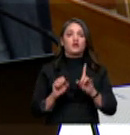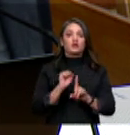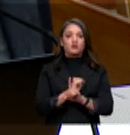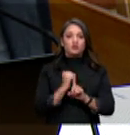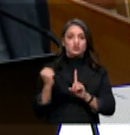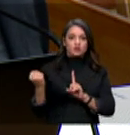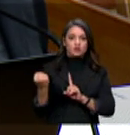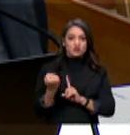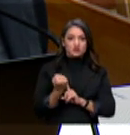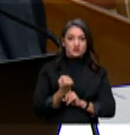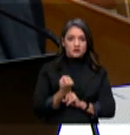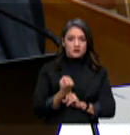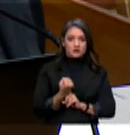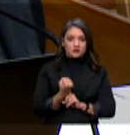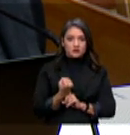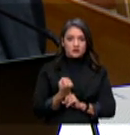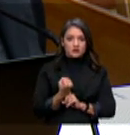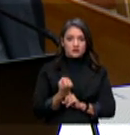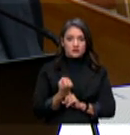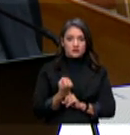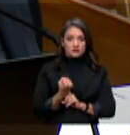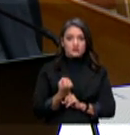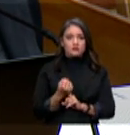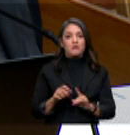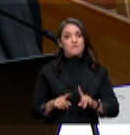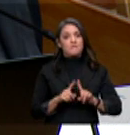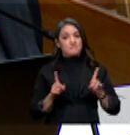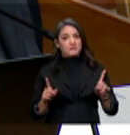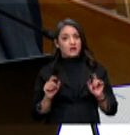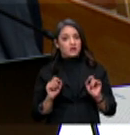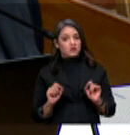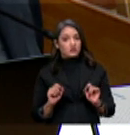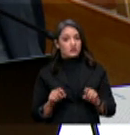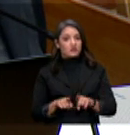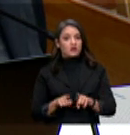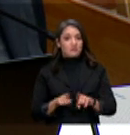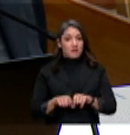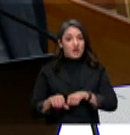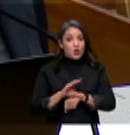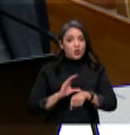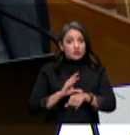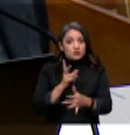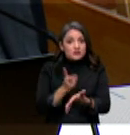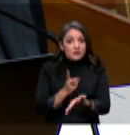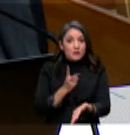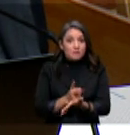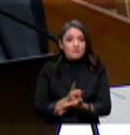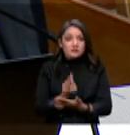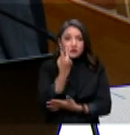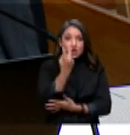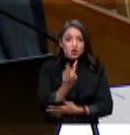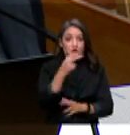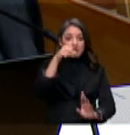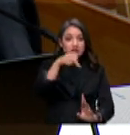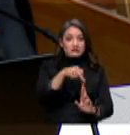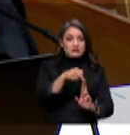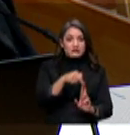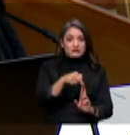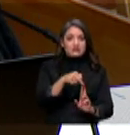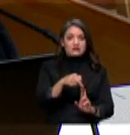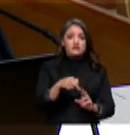social inalienável. Mas, nesse caso, a própria Constituição, em dois incisos